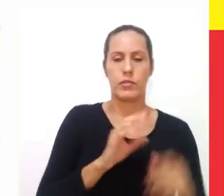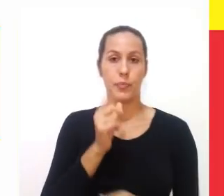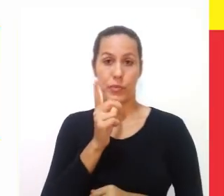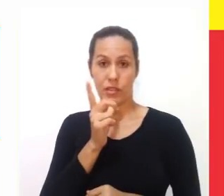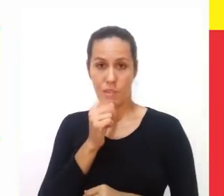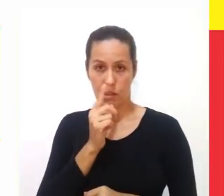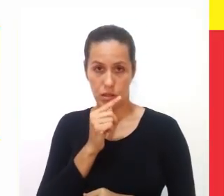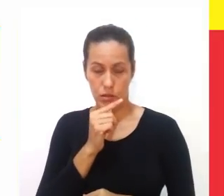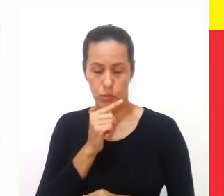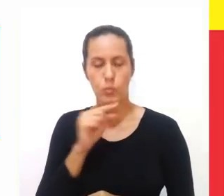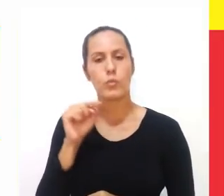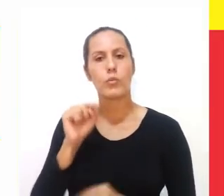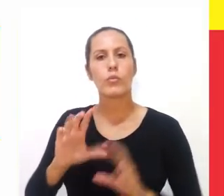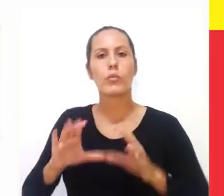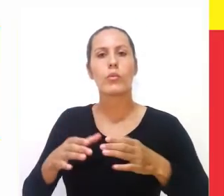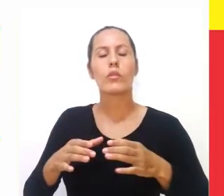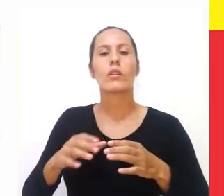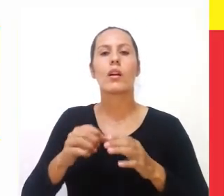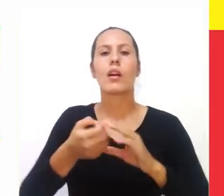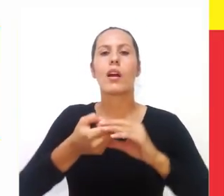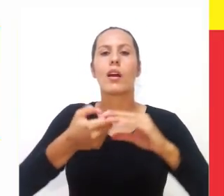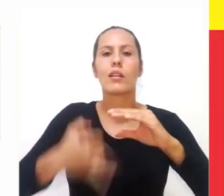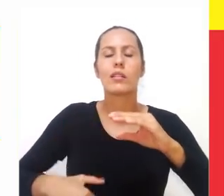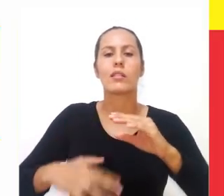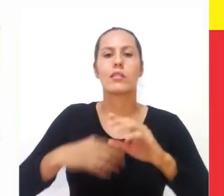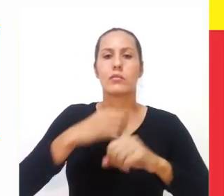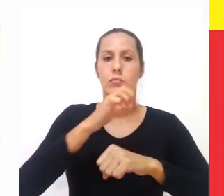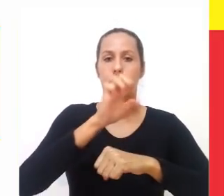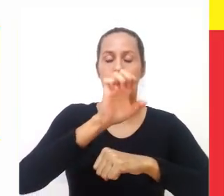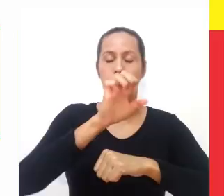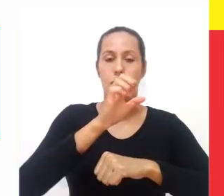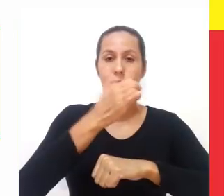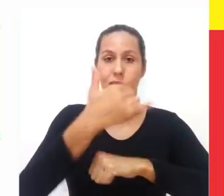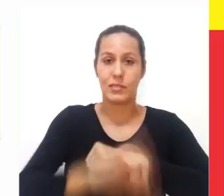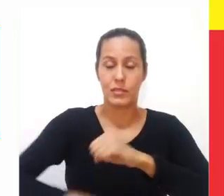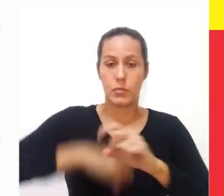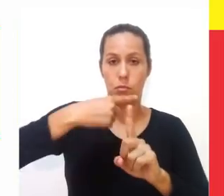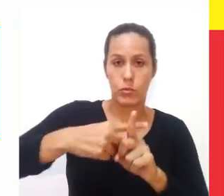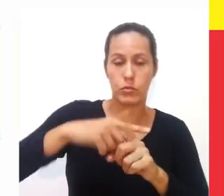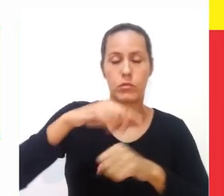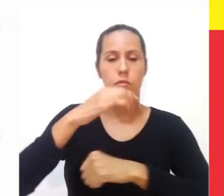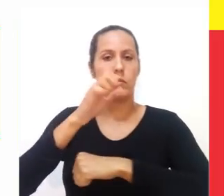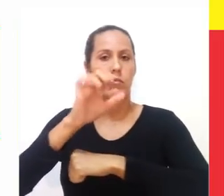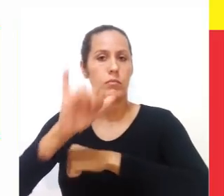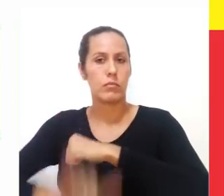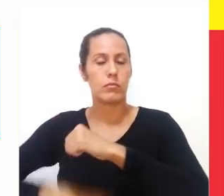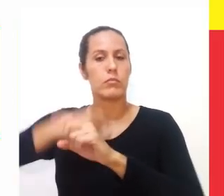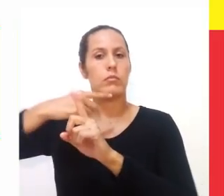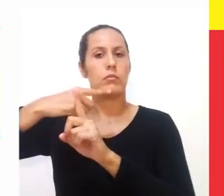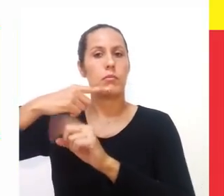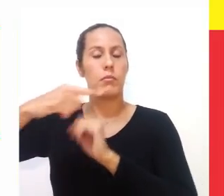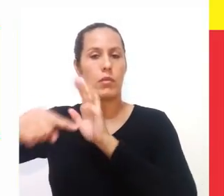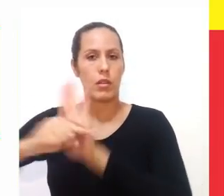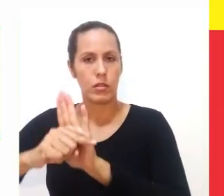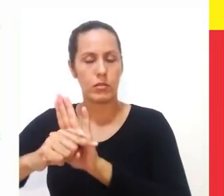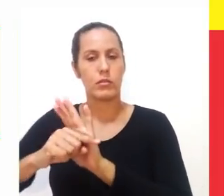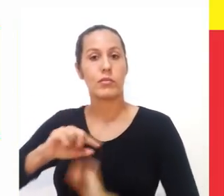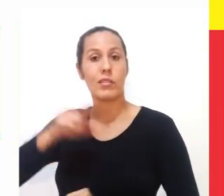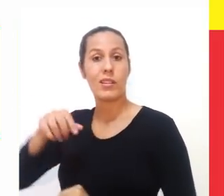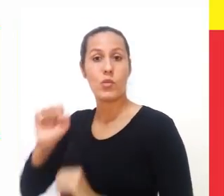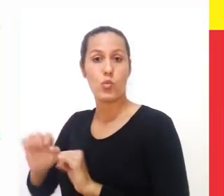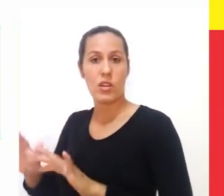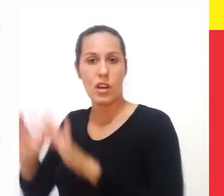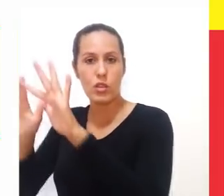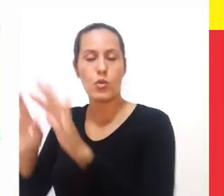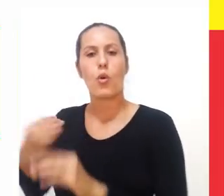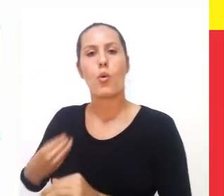Os líquidos é o movimento das cargas positivas e negativas. E os gasosos, o movimento dos cátions e dos